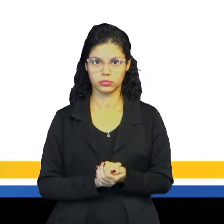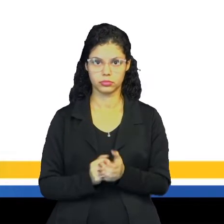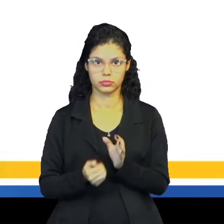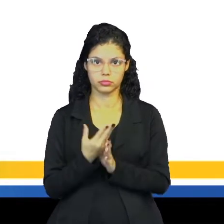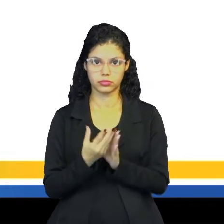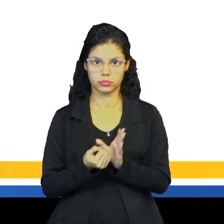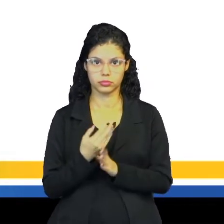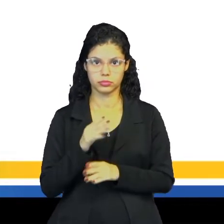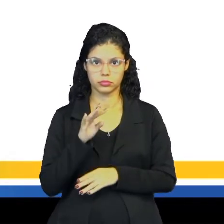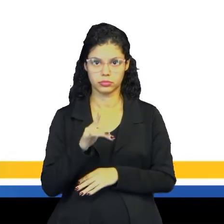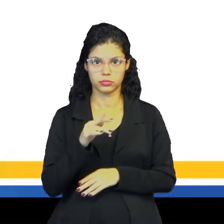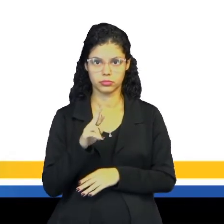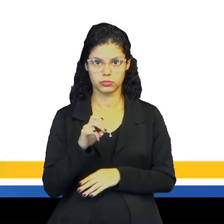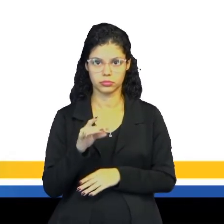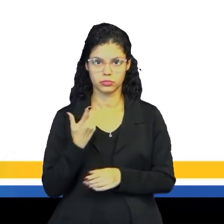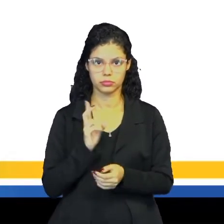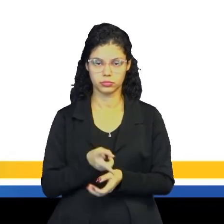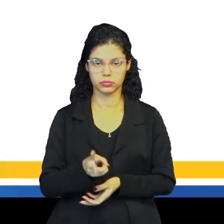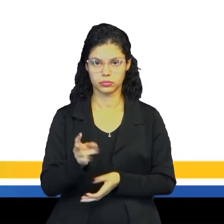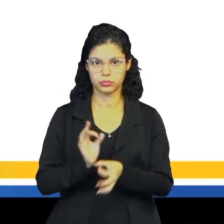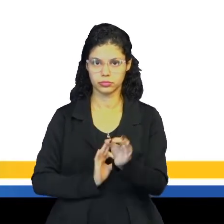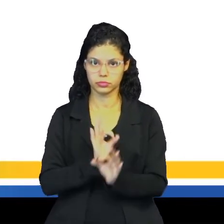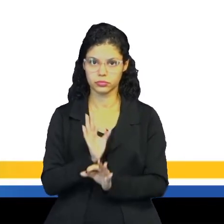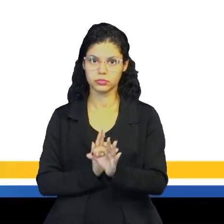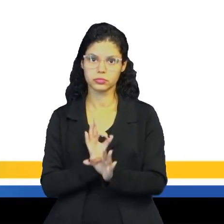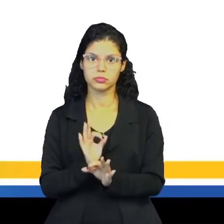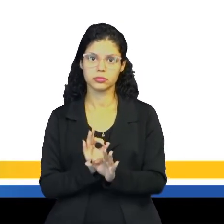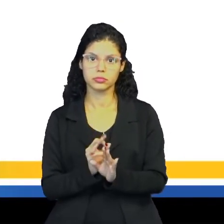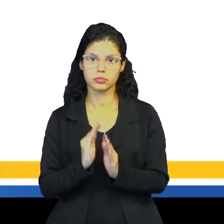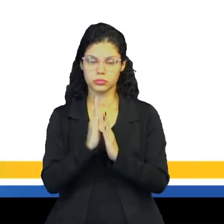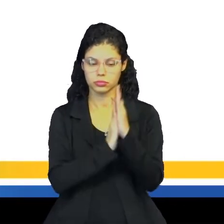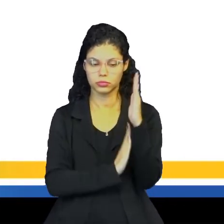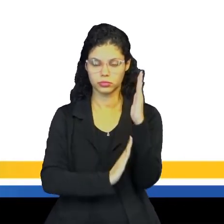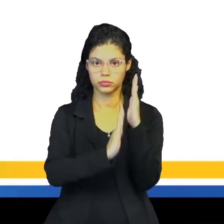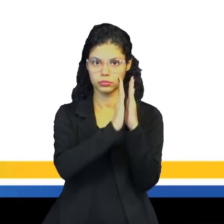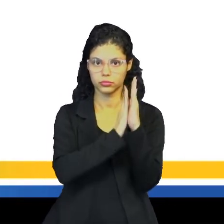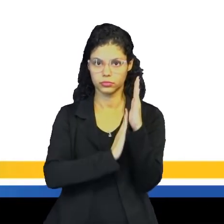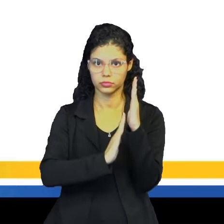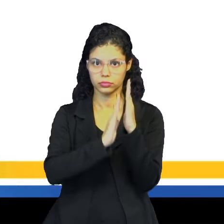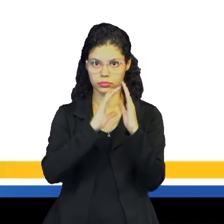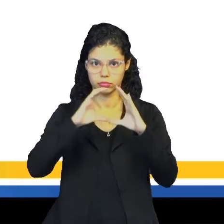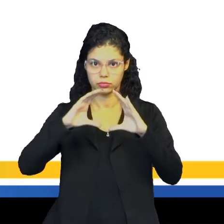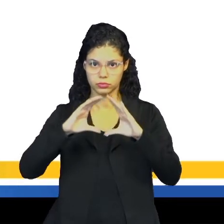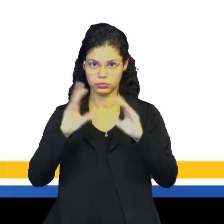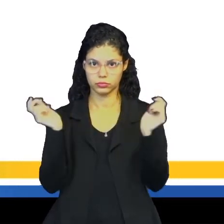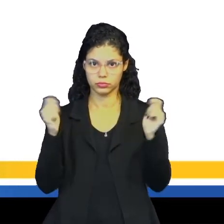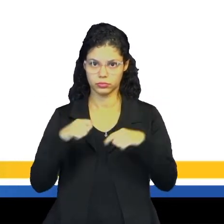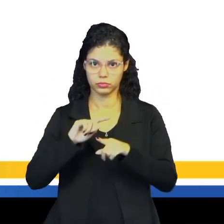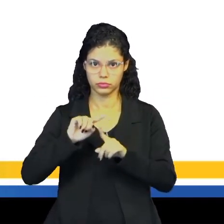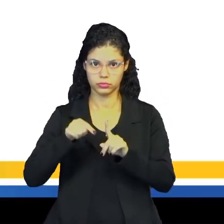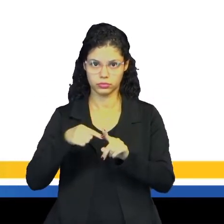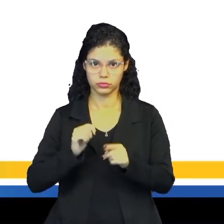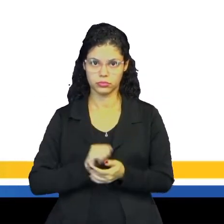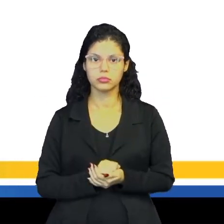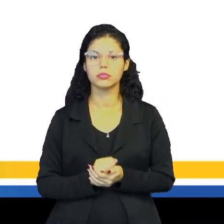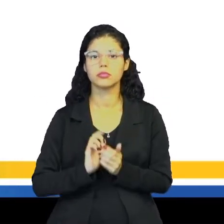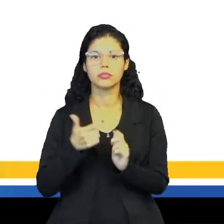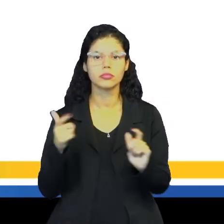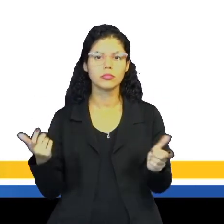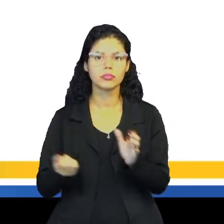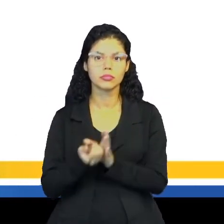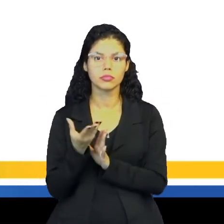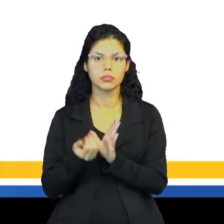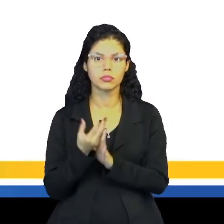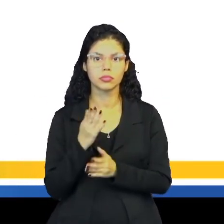produzir progesterona para continuar preparando o revestimento do útero para o caso de uma possível gravidez. O aumento